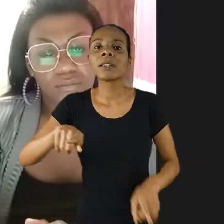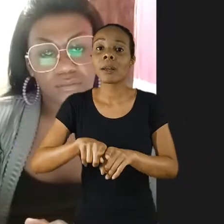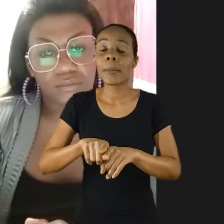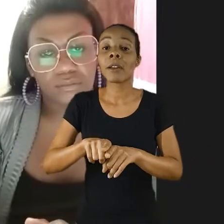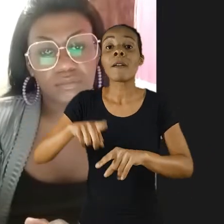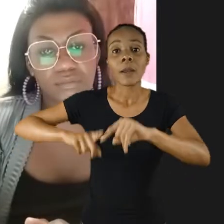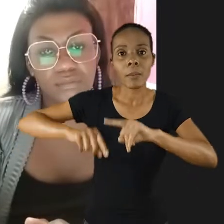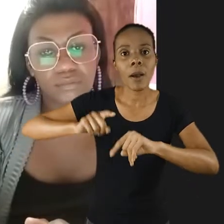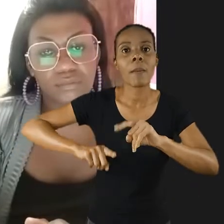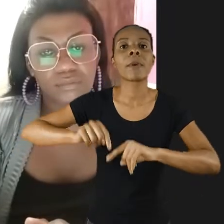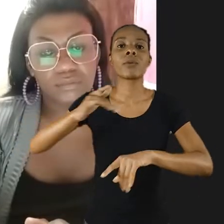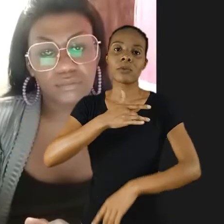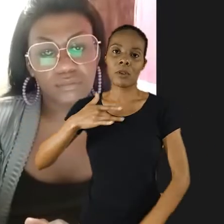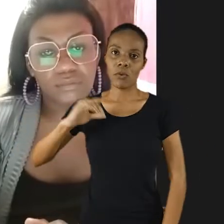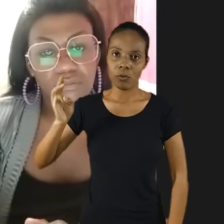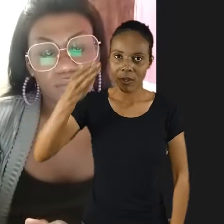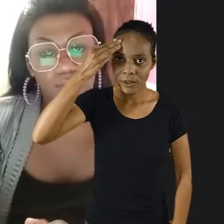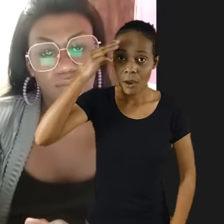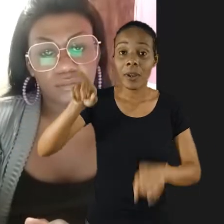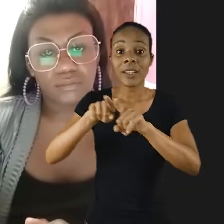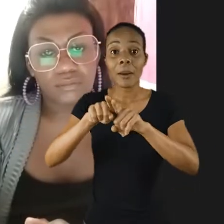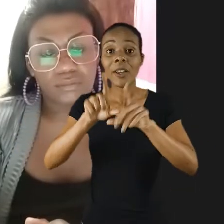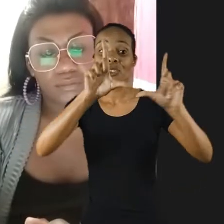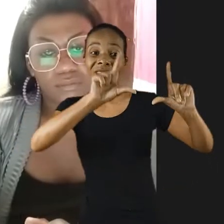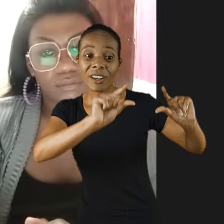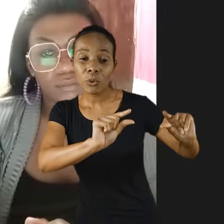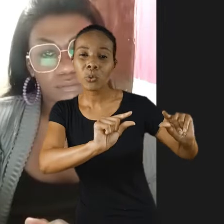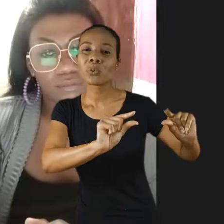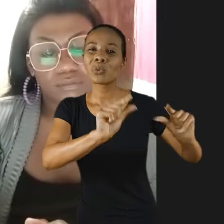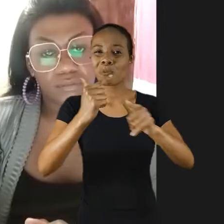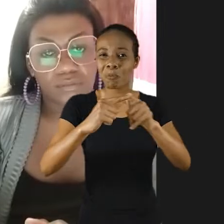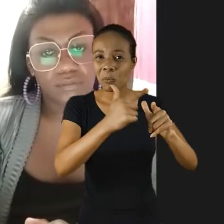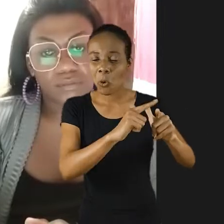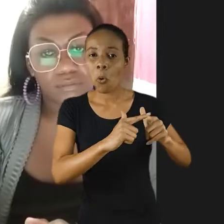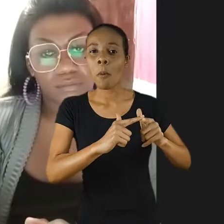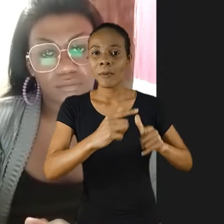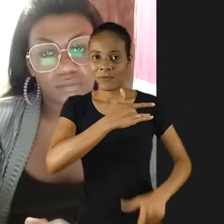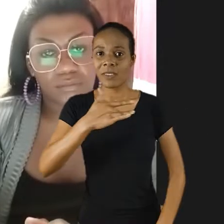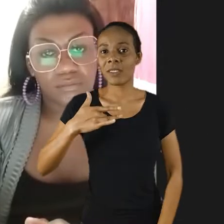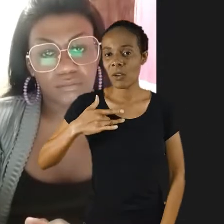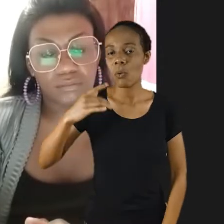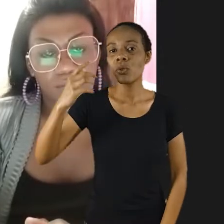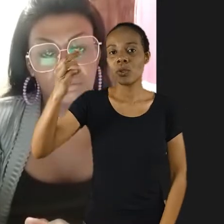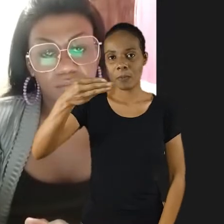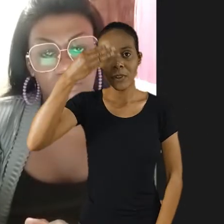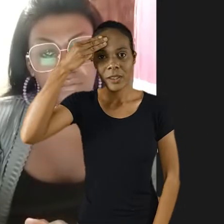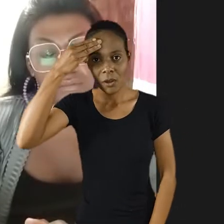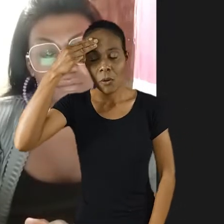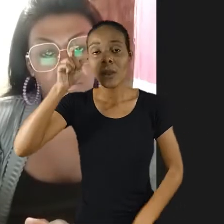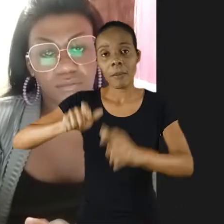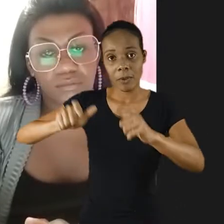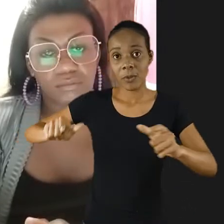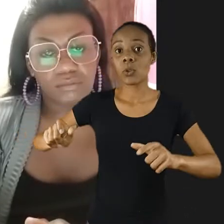mental, precisamos falar de redução de danos em saúde mental e para usuário de álcool e outras drogas, e